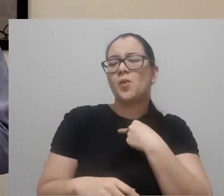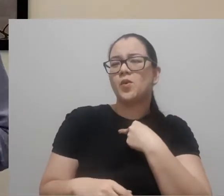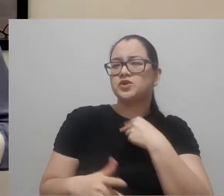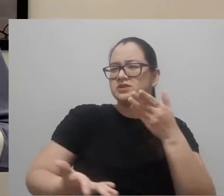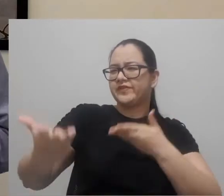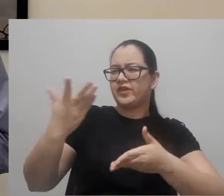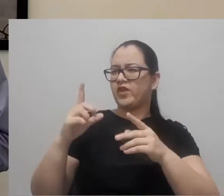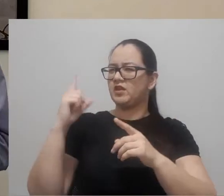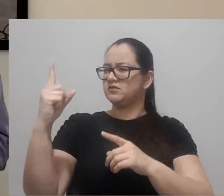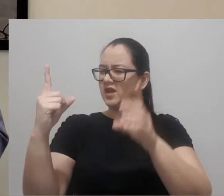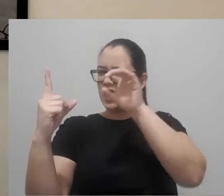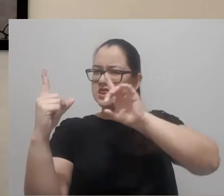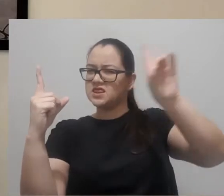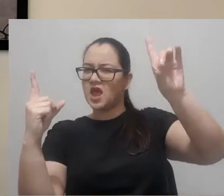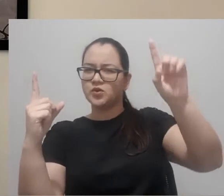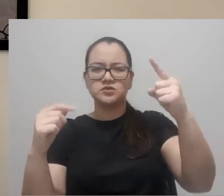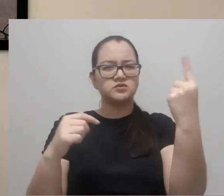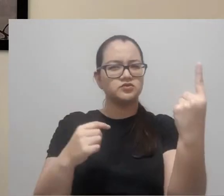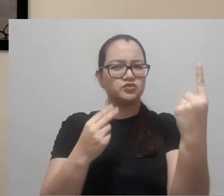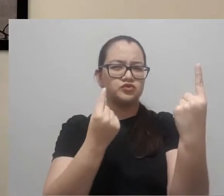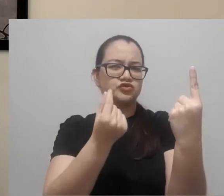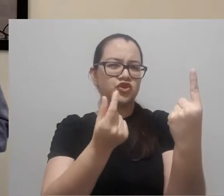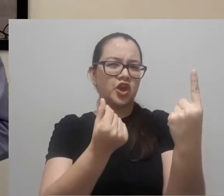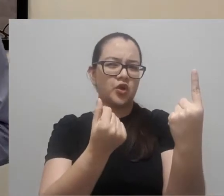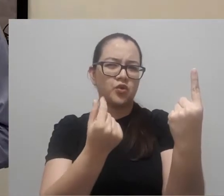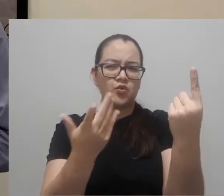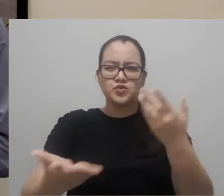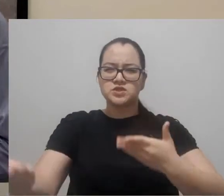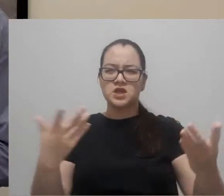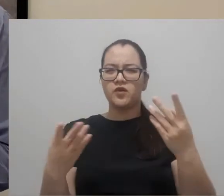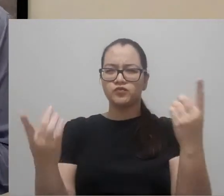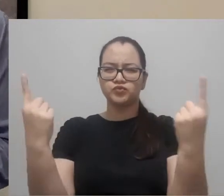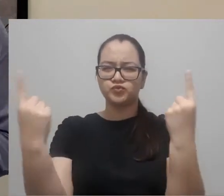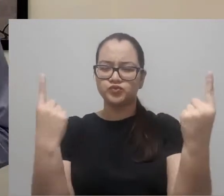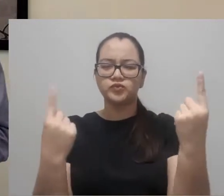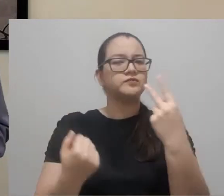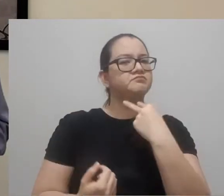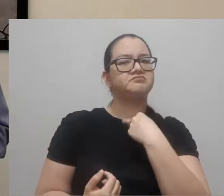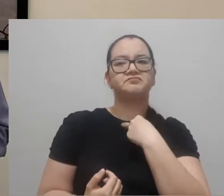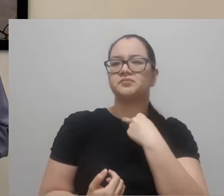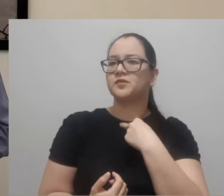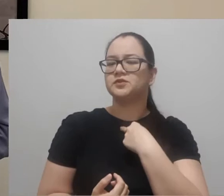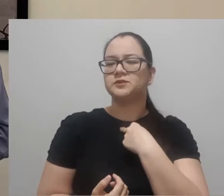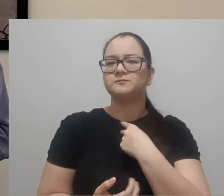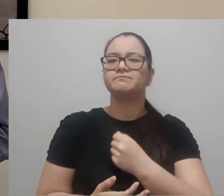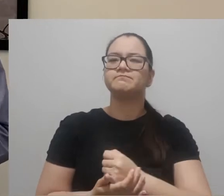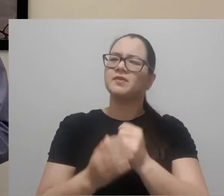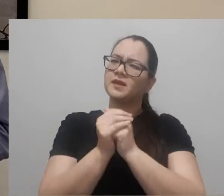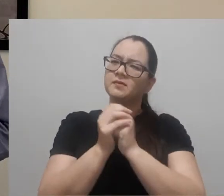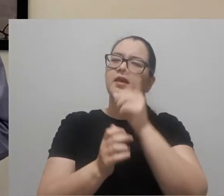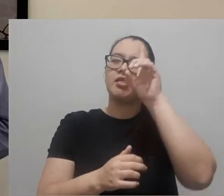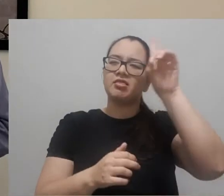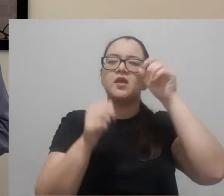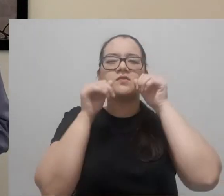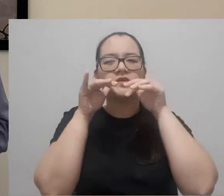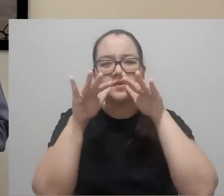Deus e às riquezas. Amém? Que Deus abençoe a